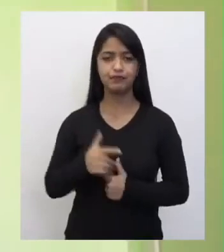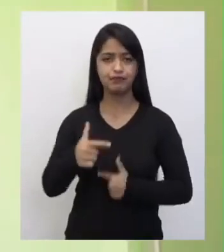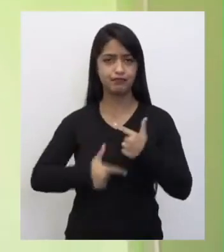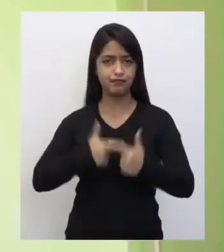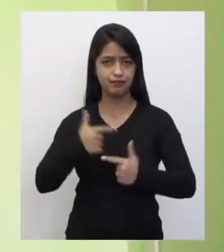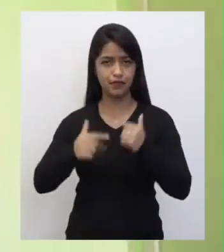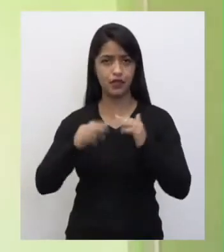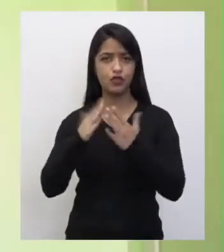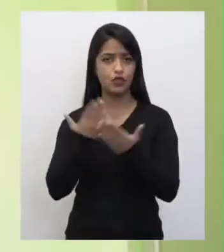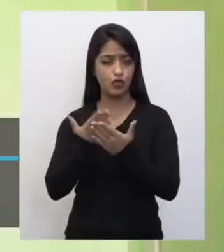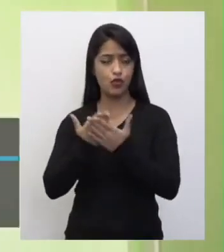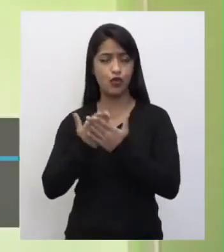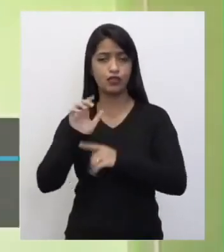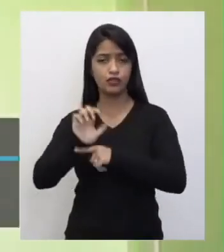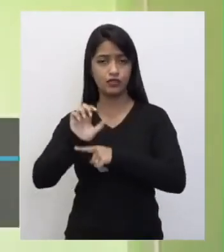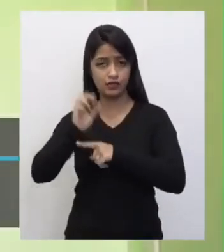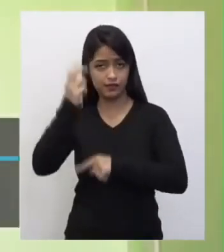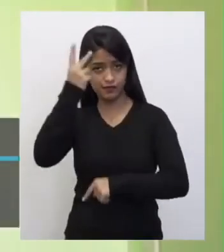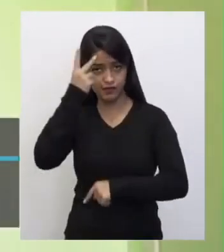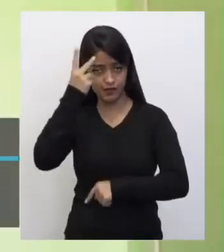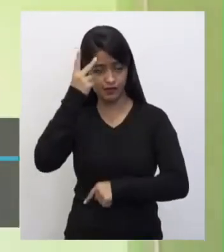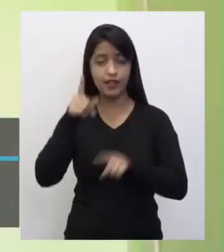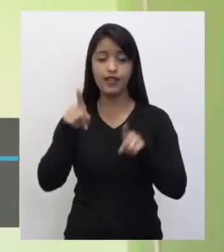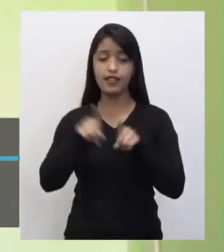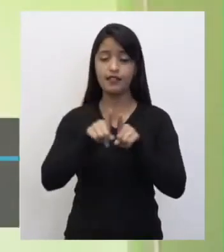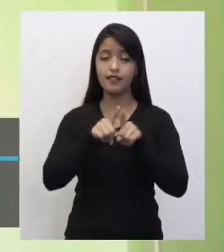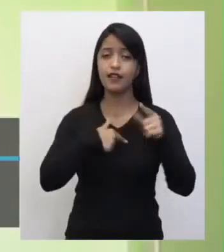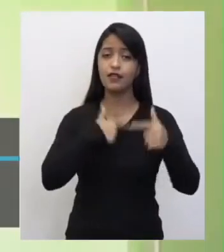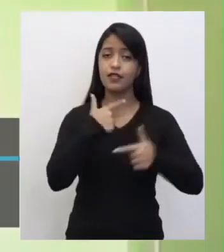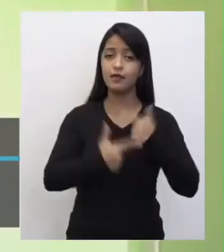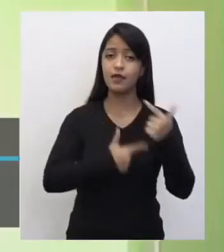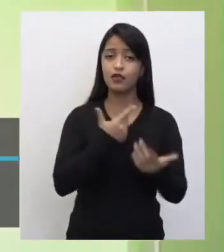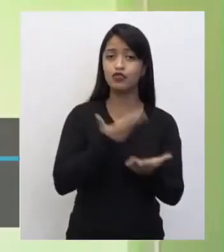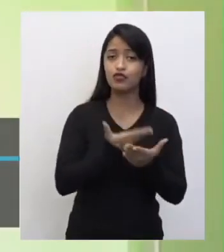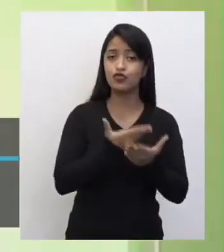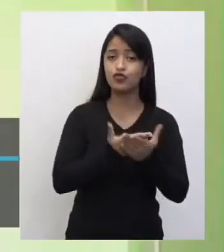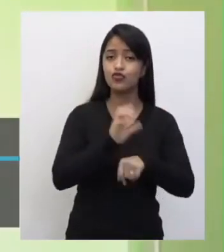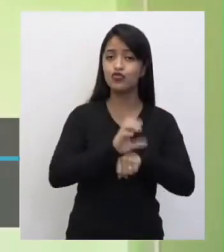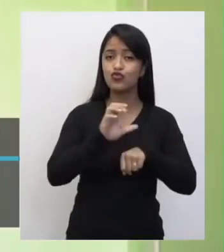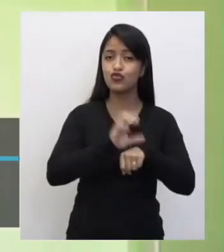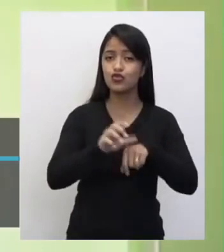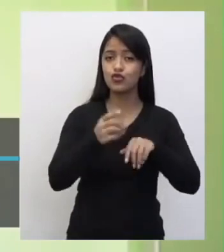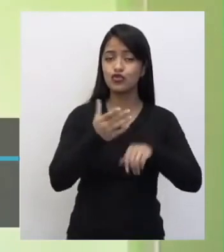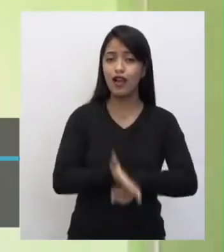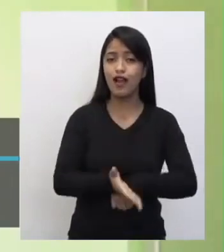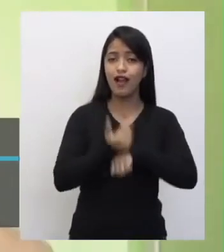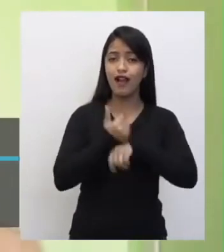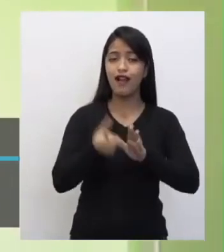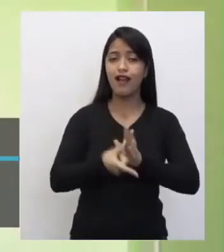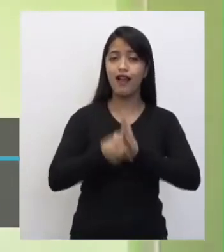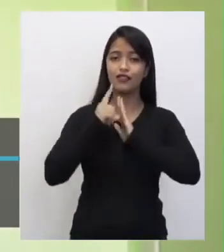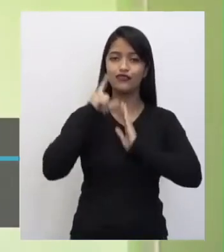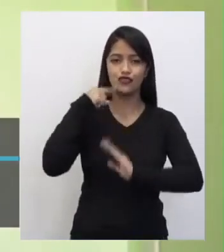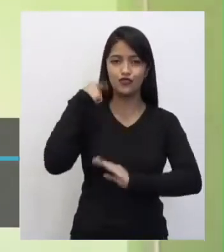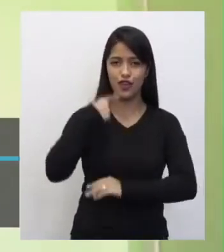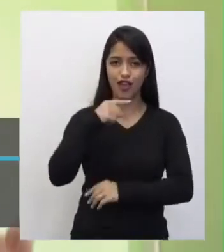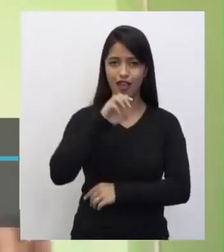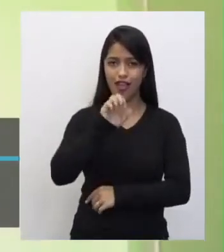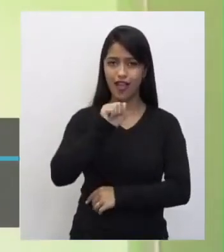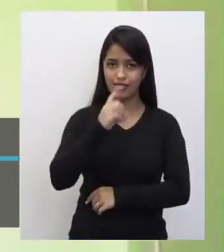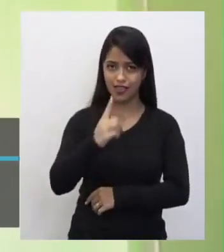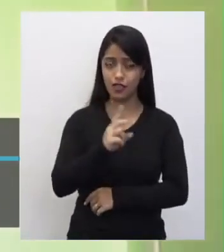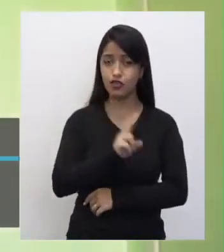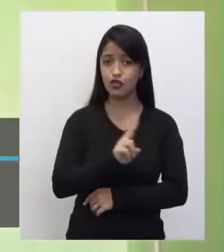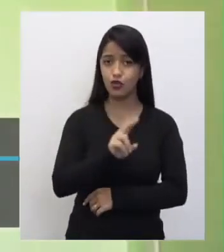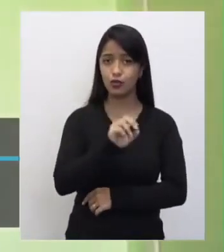de educação de São Paulo e também no Estude, cursinho pré-vestibular EAD. E hoje, pessoal, eu tô